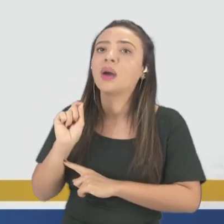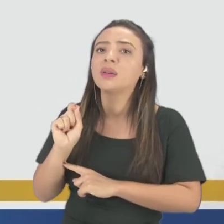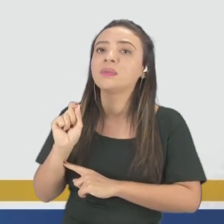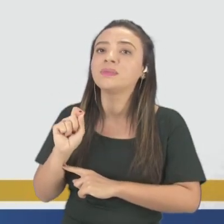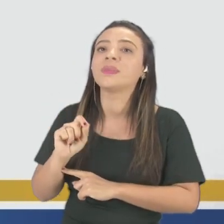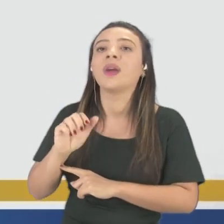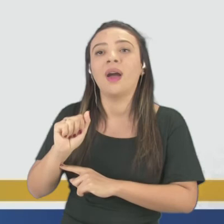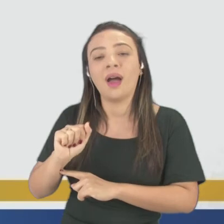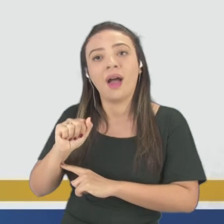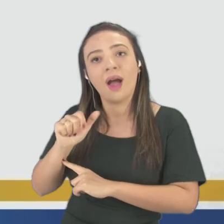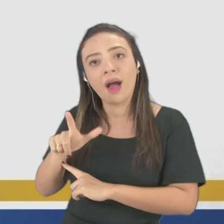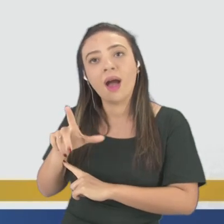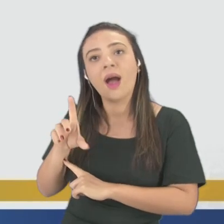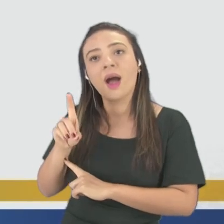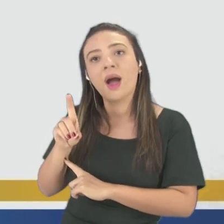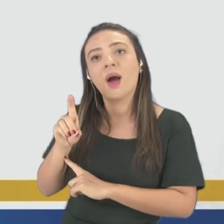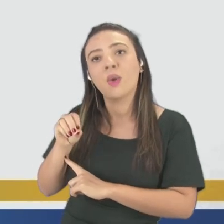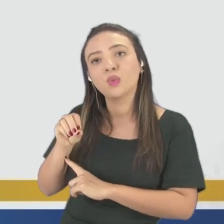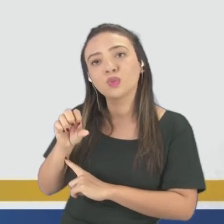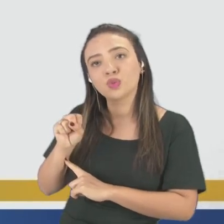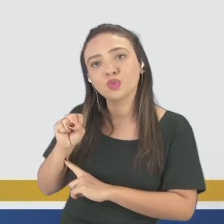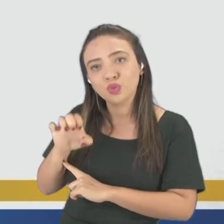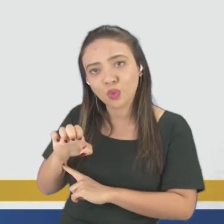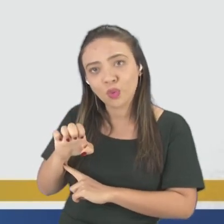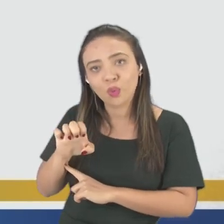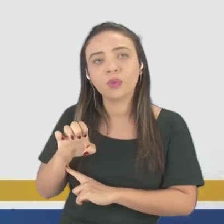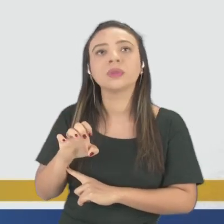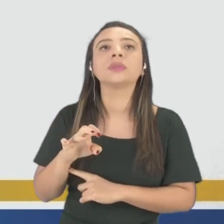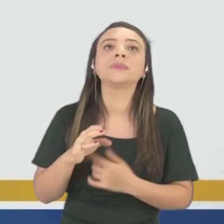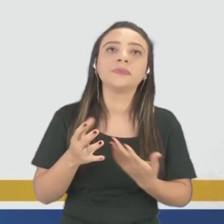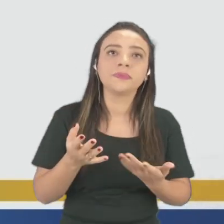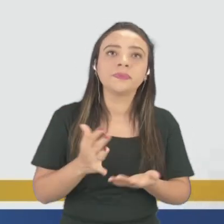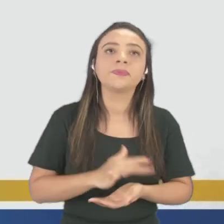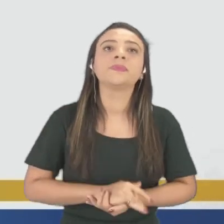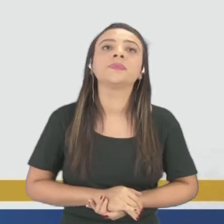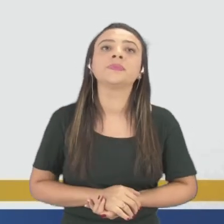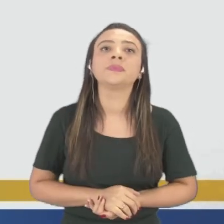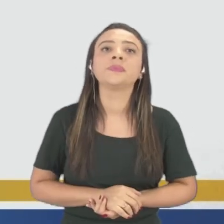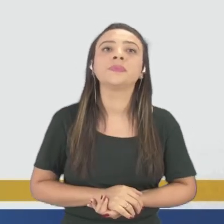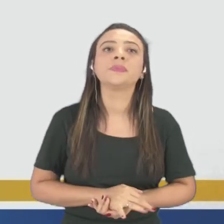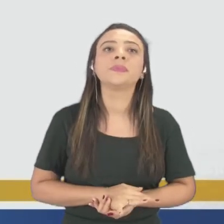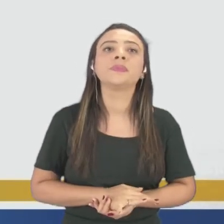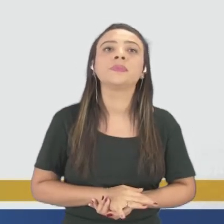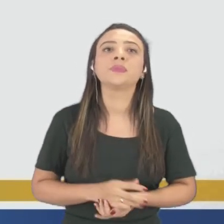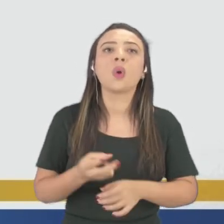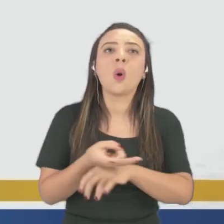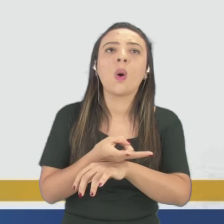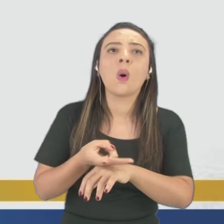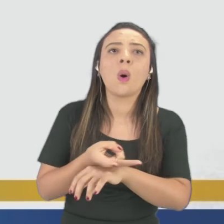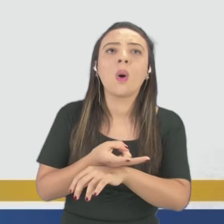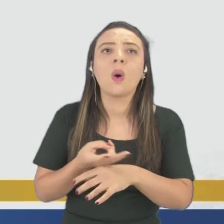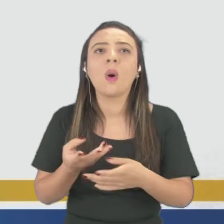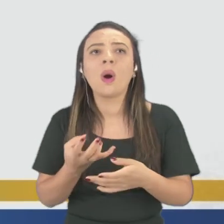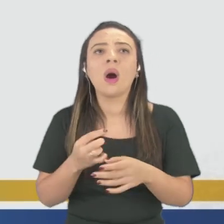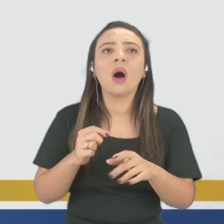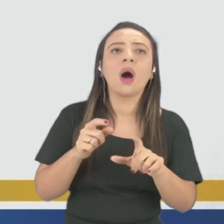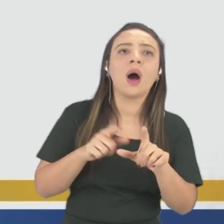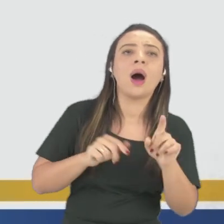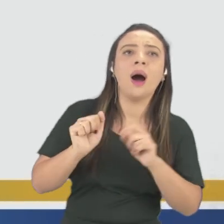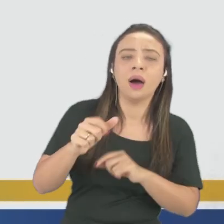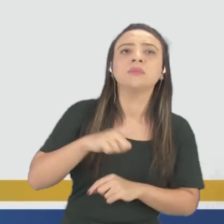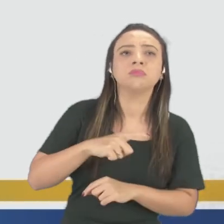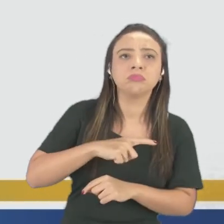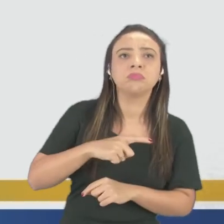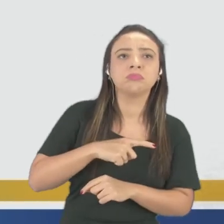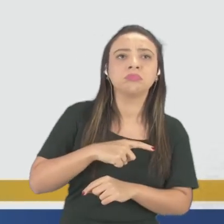ao dose aldeído mais Ozzy é uma aldose Então vamos procurar onde tem o dose aqui letra A